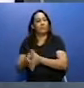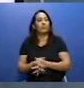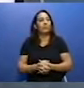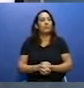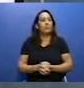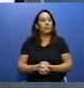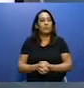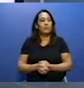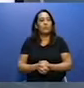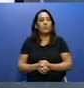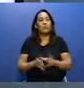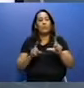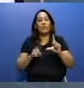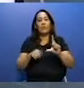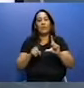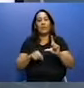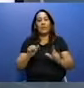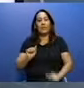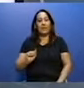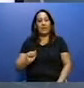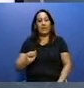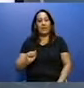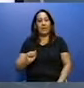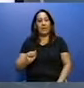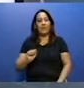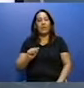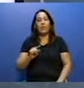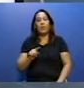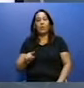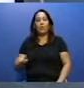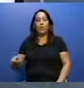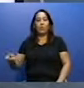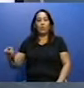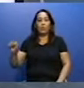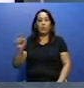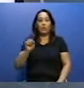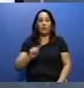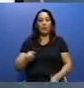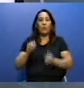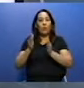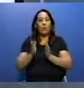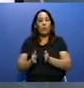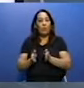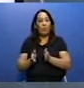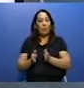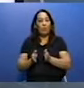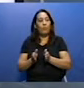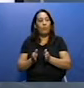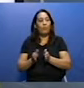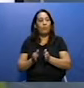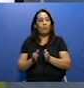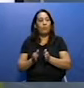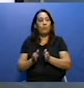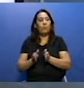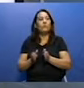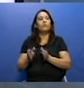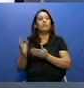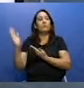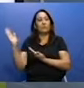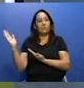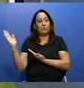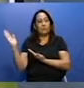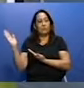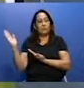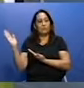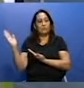sequência. Então, a letrinha A tá falando: contorne o motivo. Pega o seu lápis de cor e vai